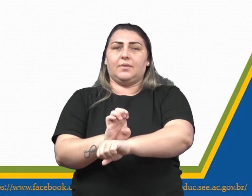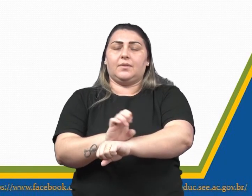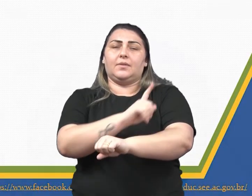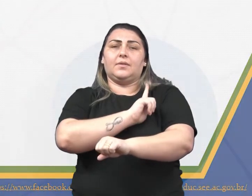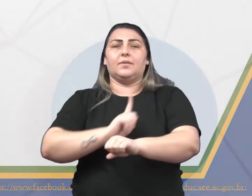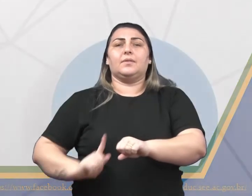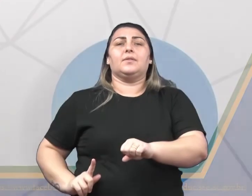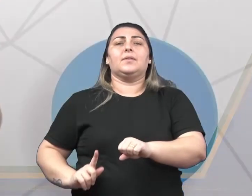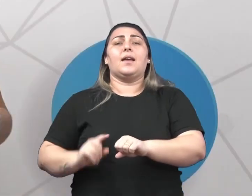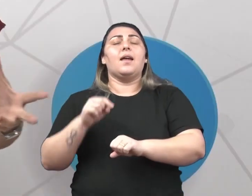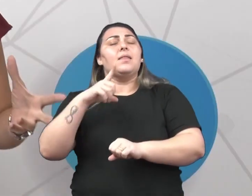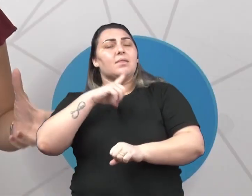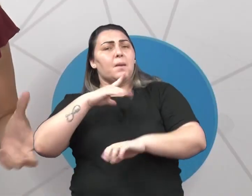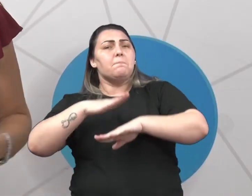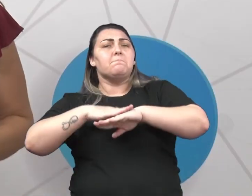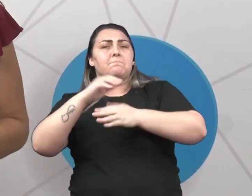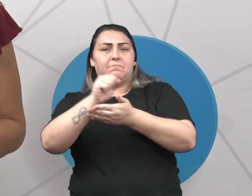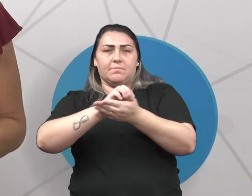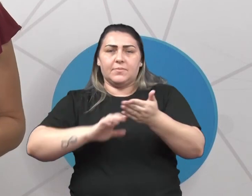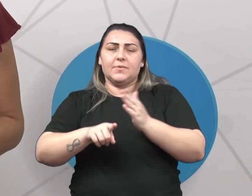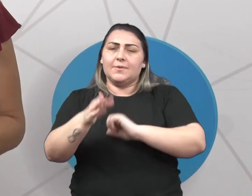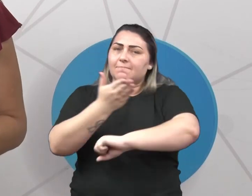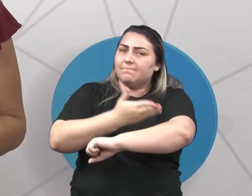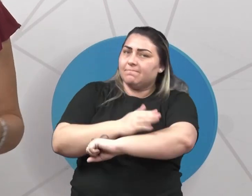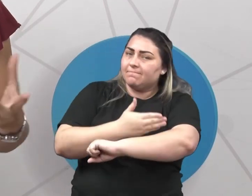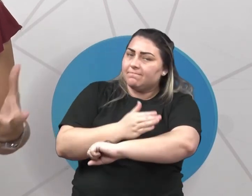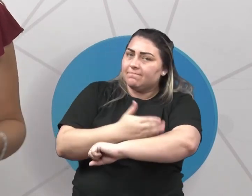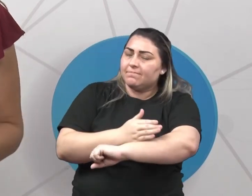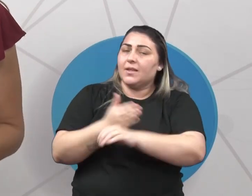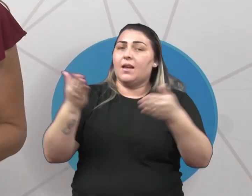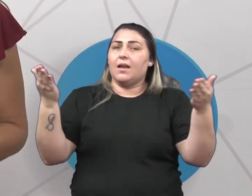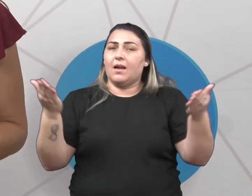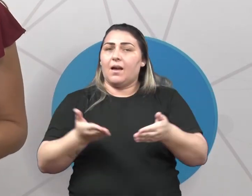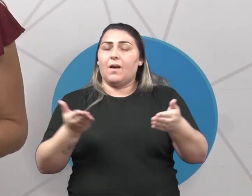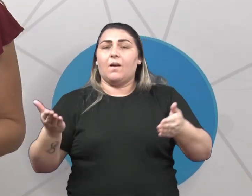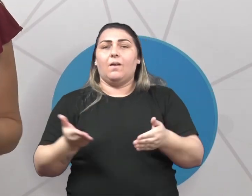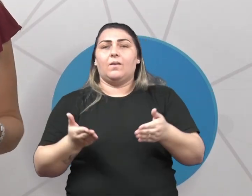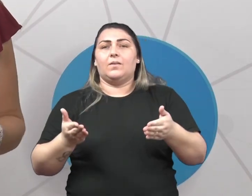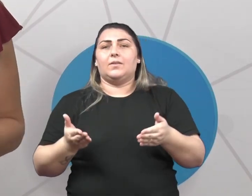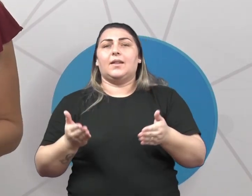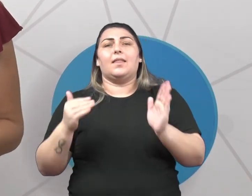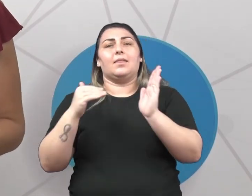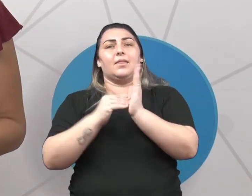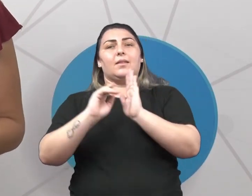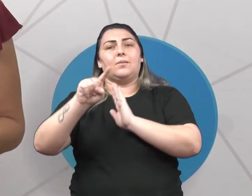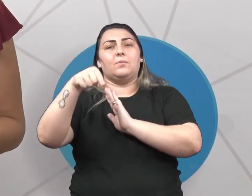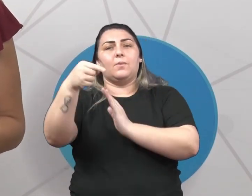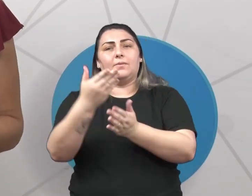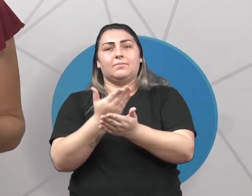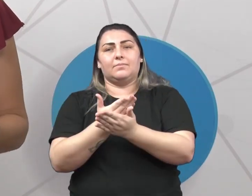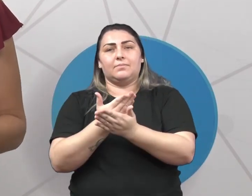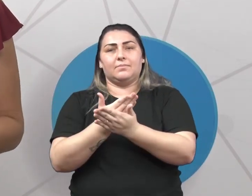www.educ.ce.ac.gov.br. E lá vai ter mais atividades para você treinar. E agora eu fico por aqui, até a nossa próxima